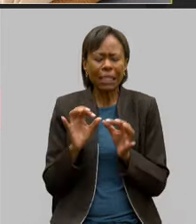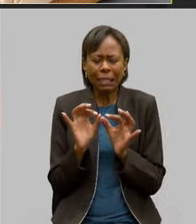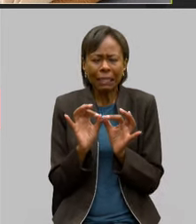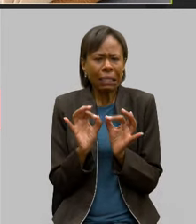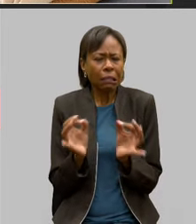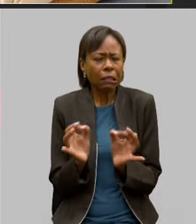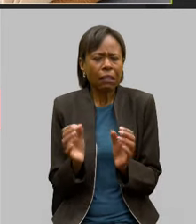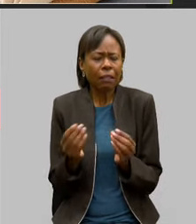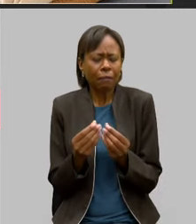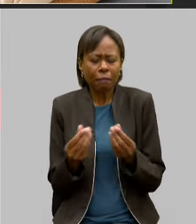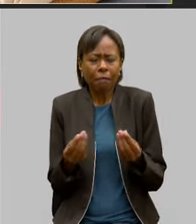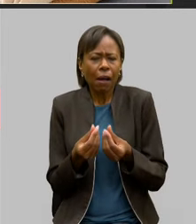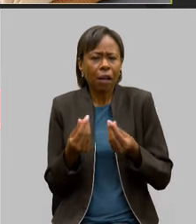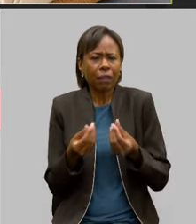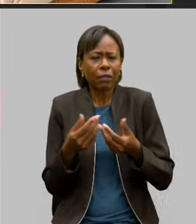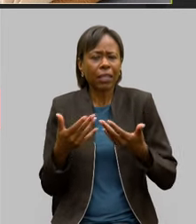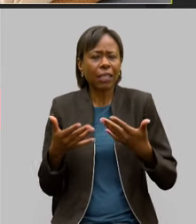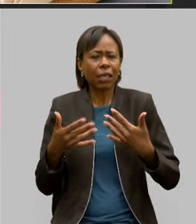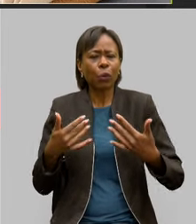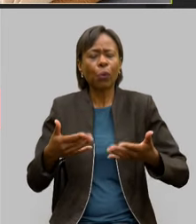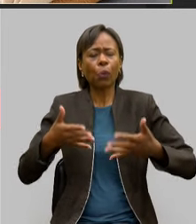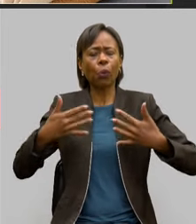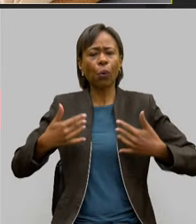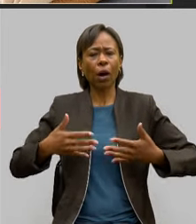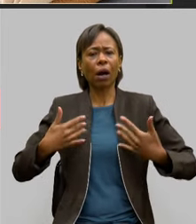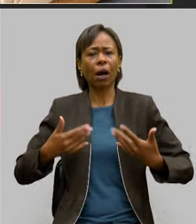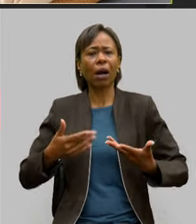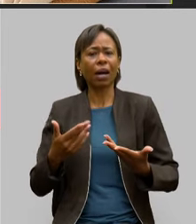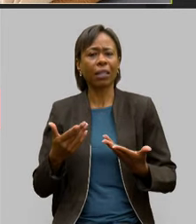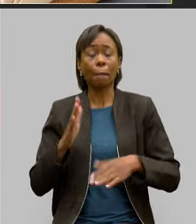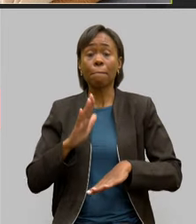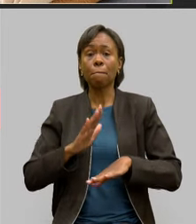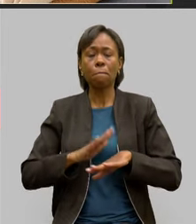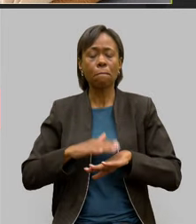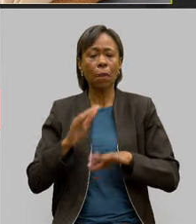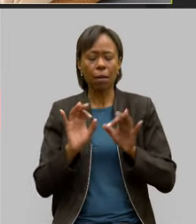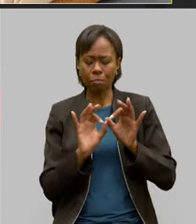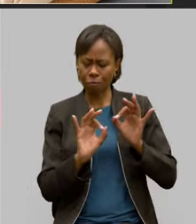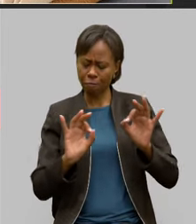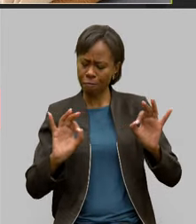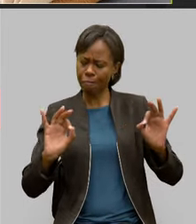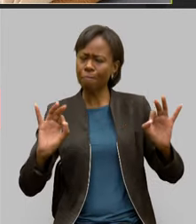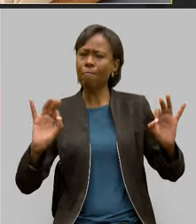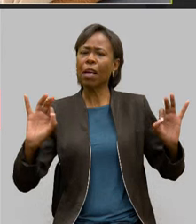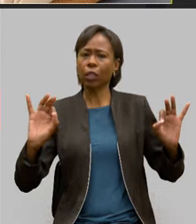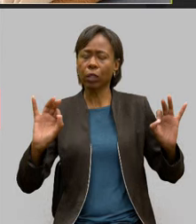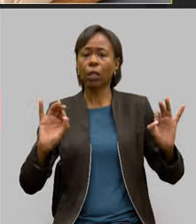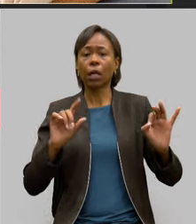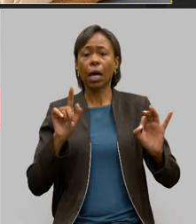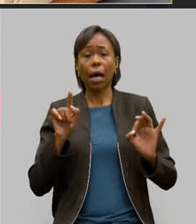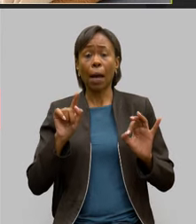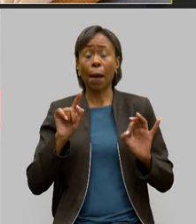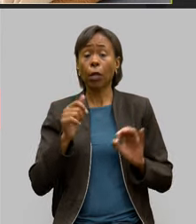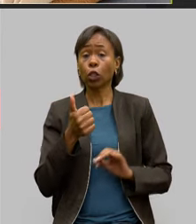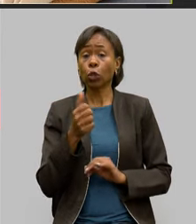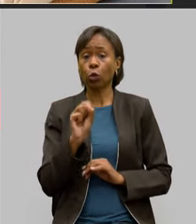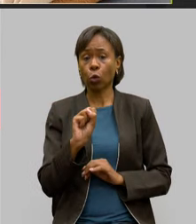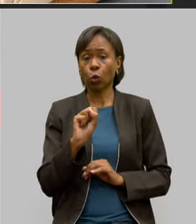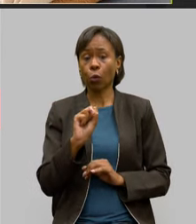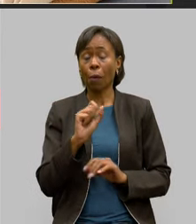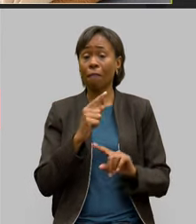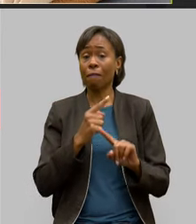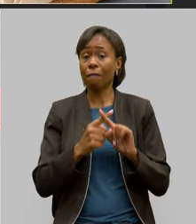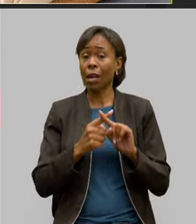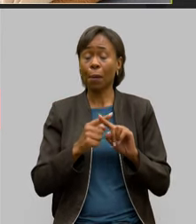flexibilidade e com maior conforto térmico que nós temos ela é 18 vezes mais longa do que